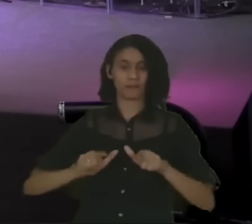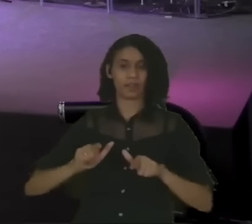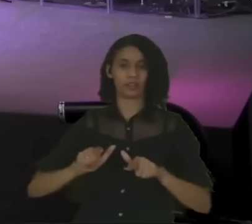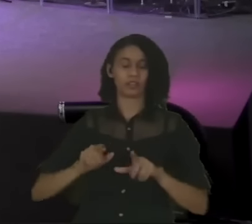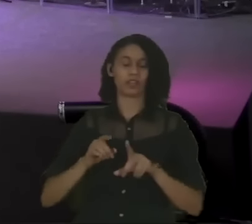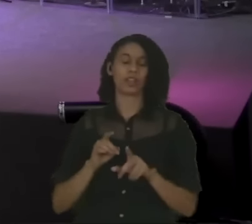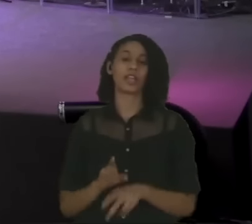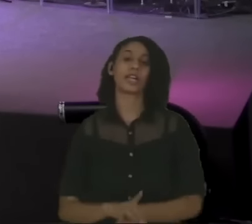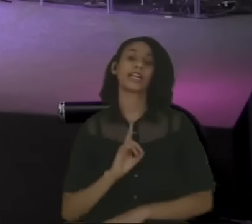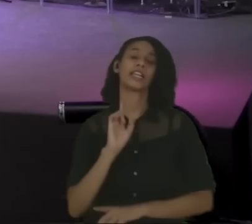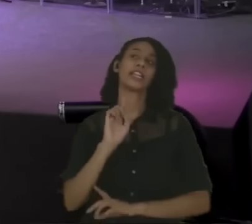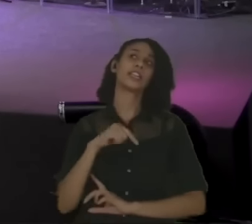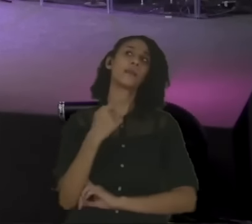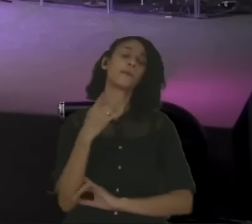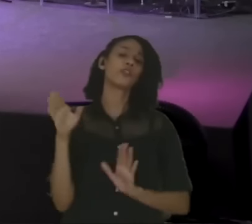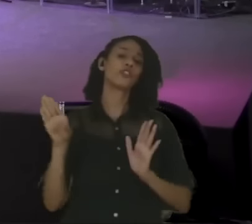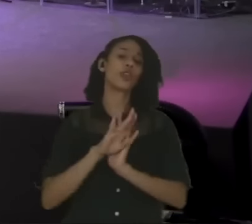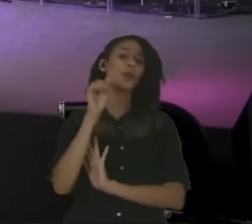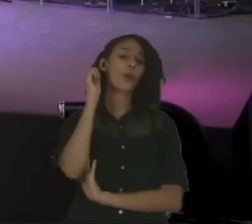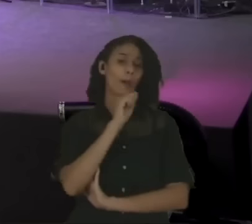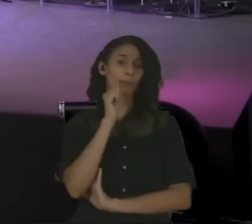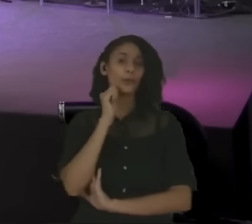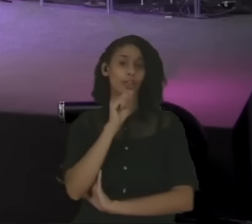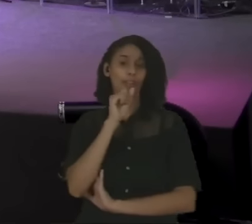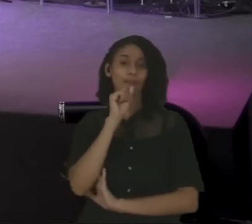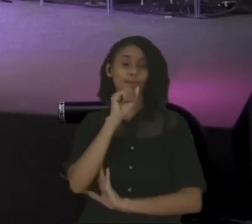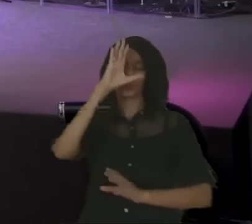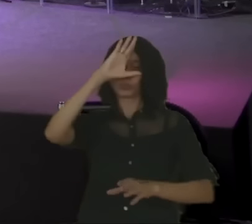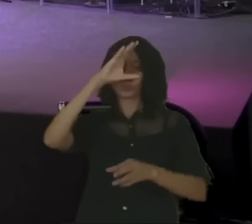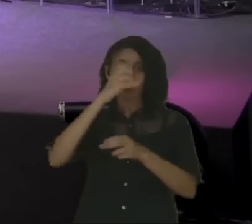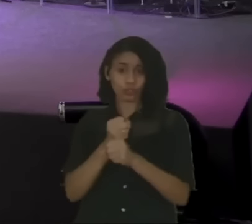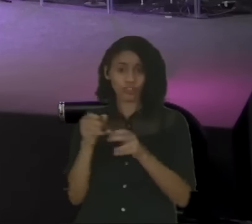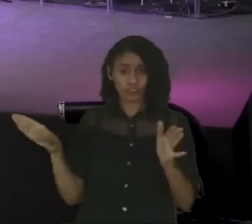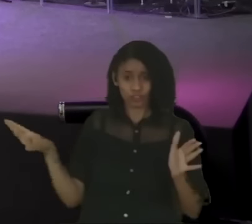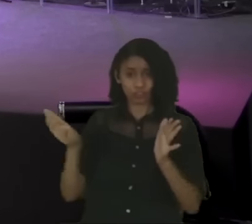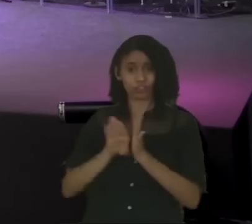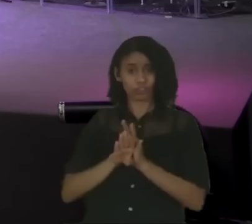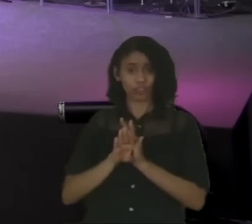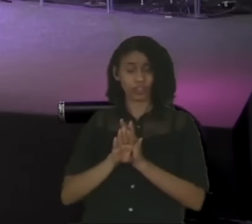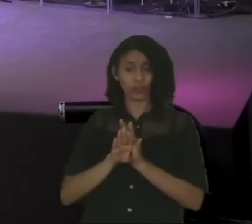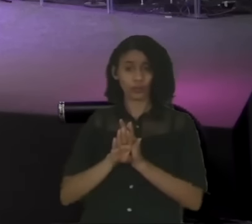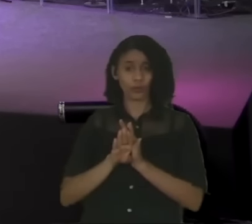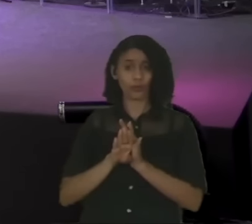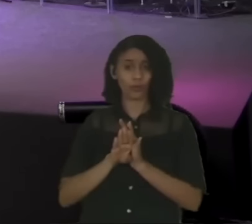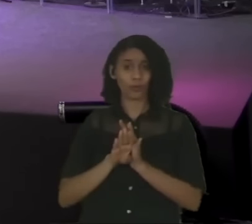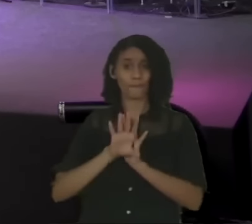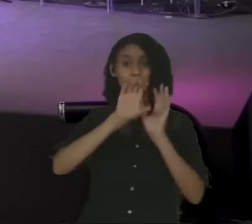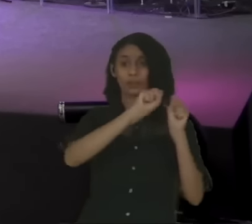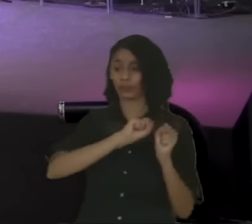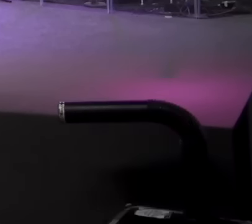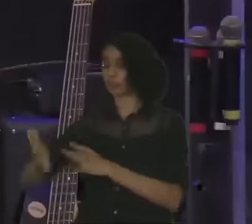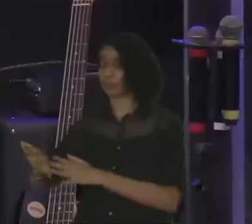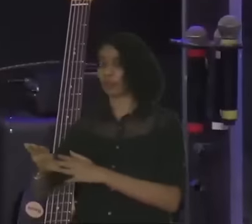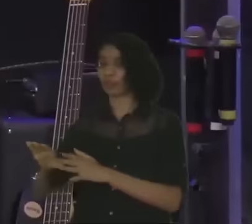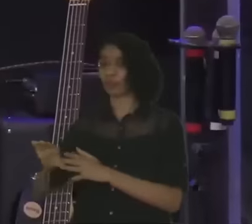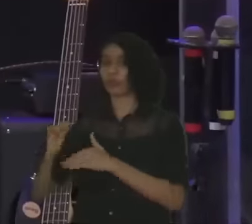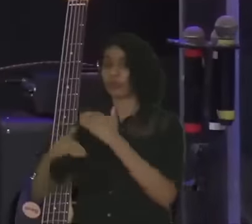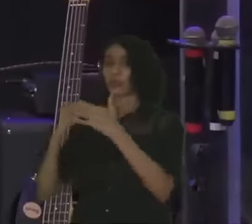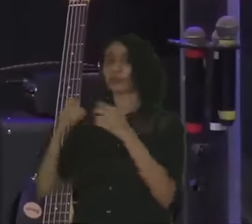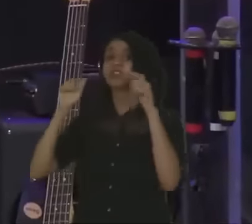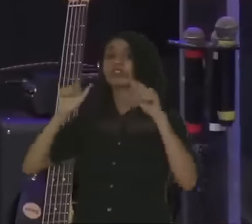uma um endemoniada de uma mulher dele jogou ele aonde foi promovido foi promovido a presidiário